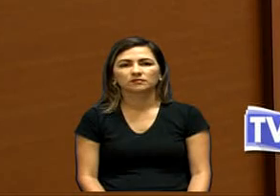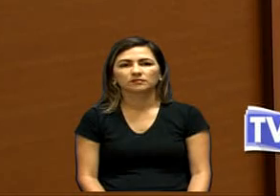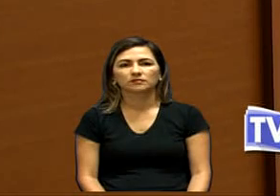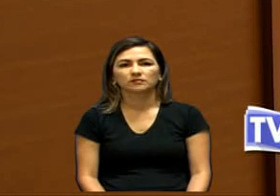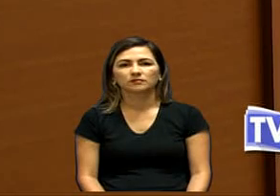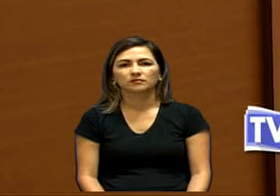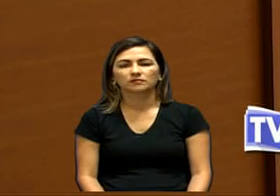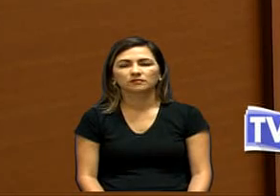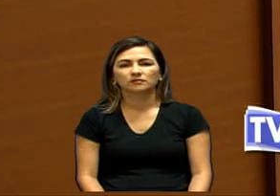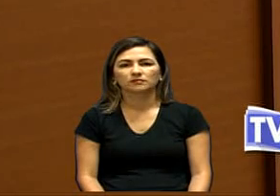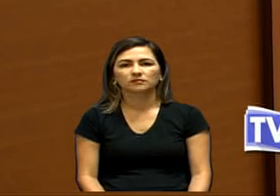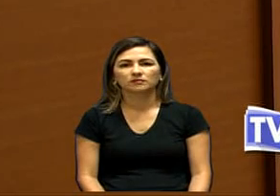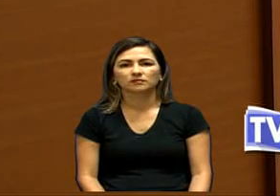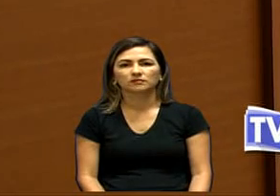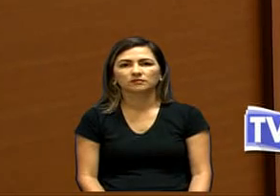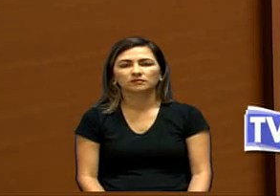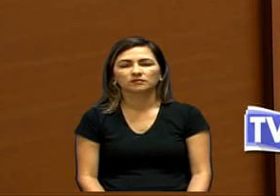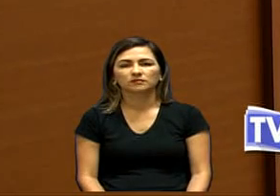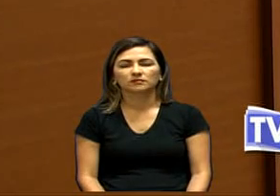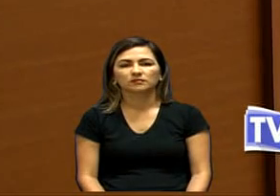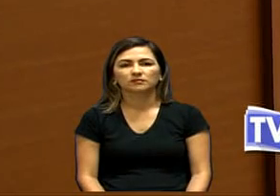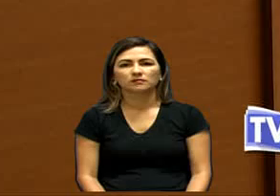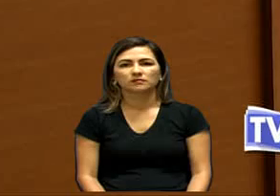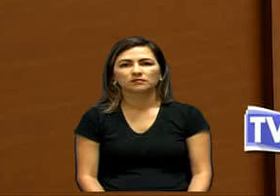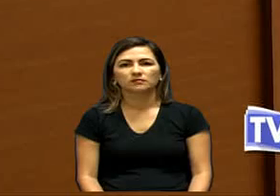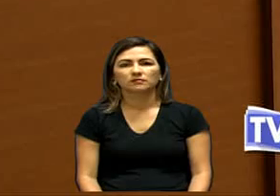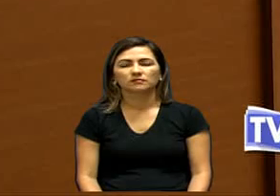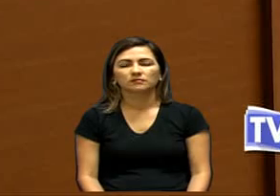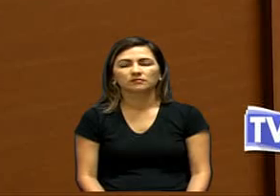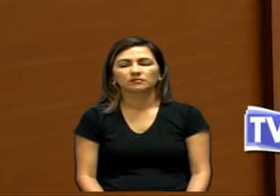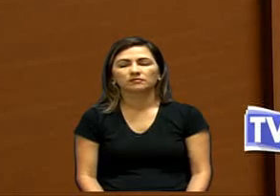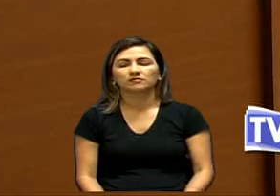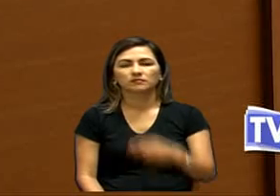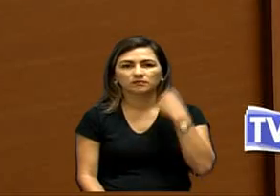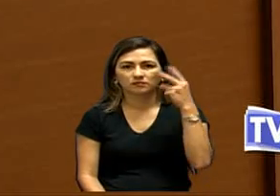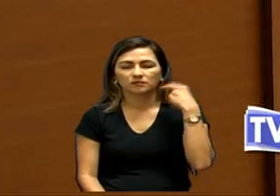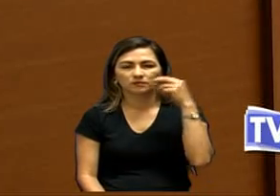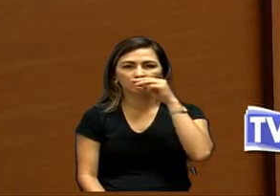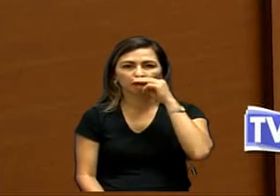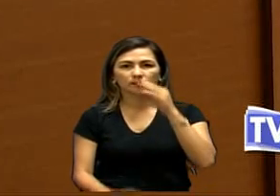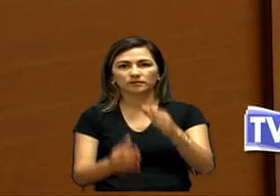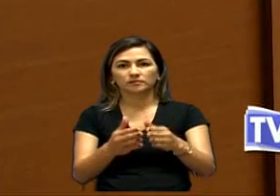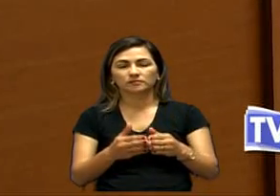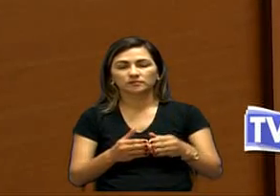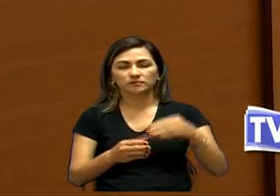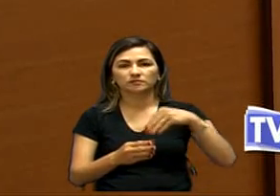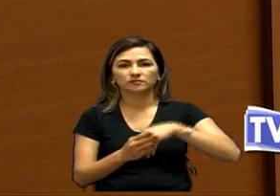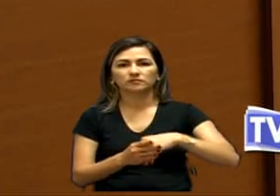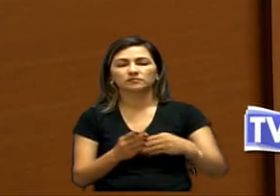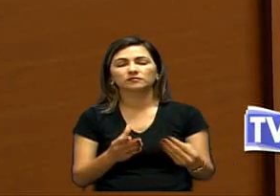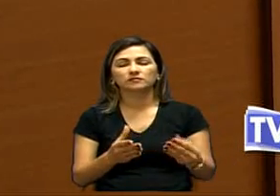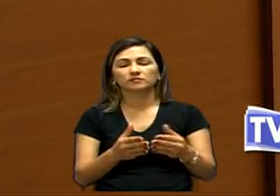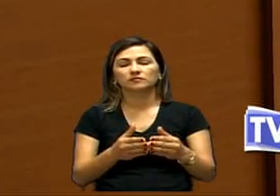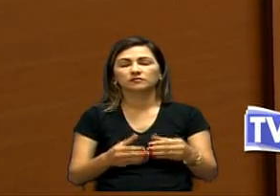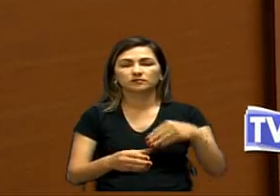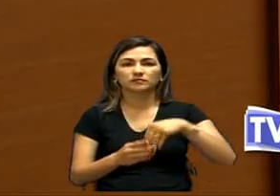encaminhou, Martinez? Martinez fez o encaminhamento, eu também faço. Votação sim, em segunda discussão.